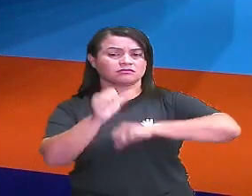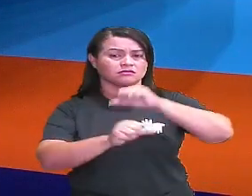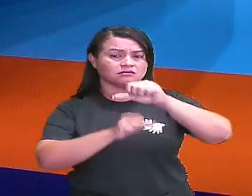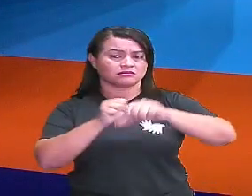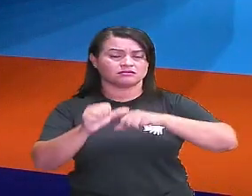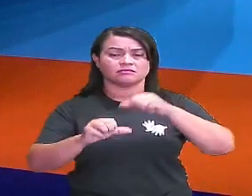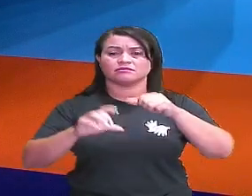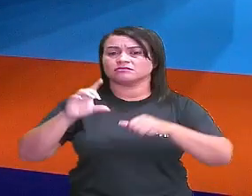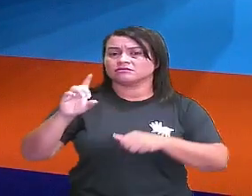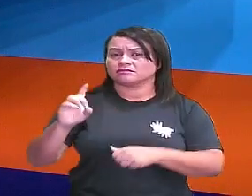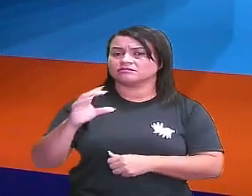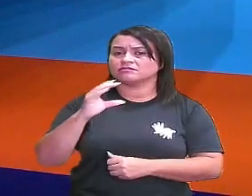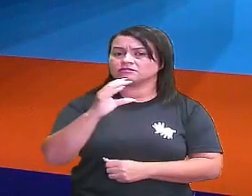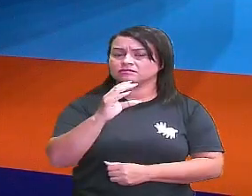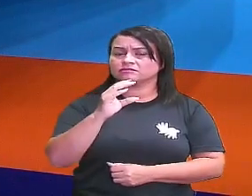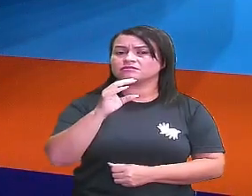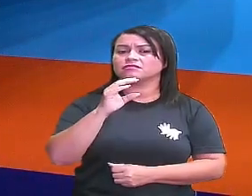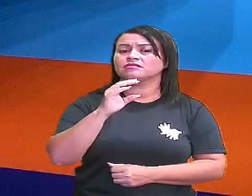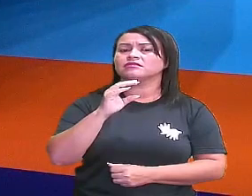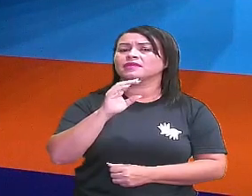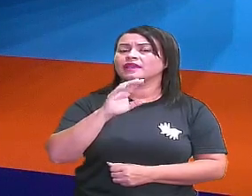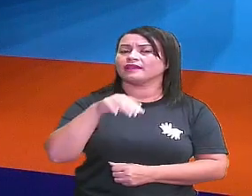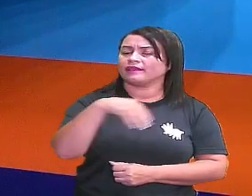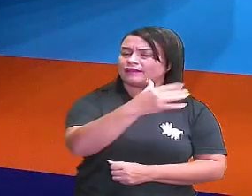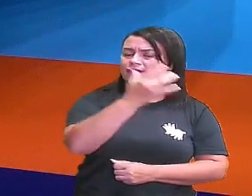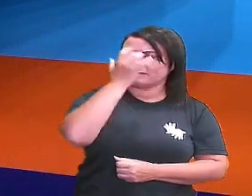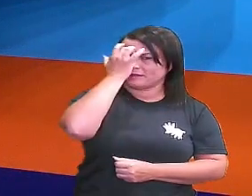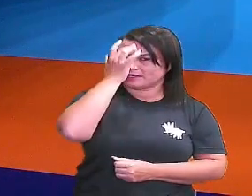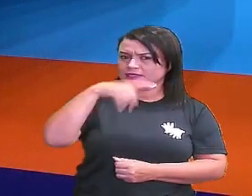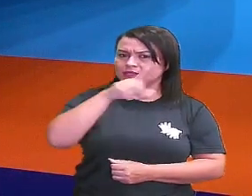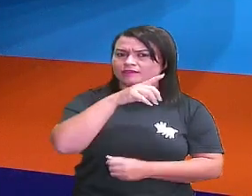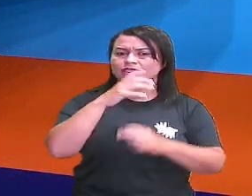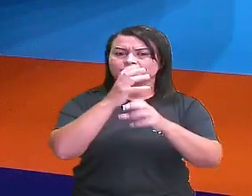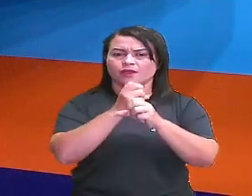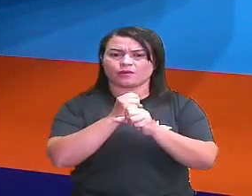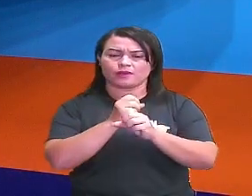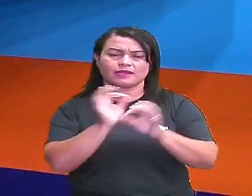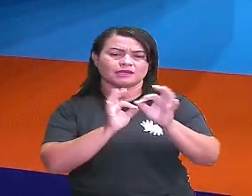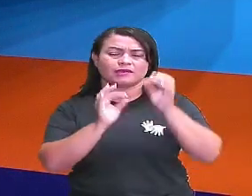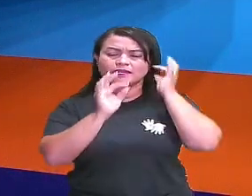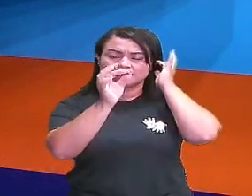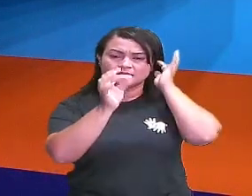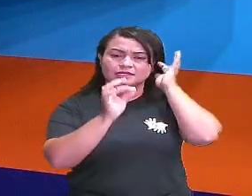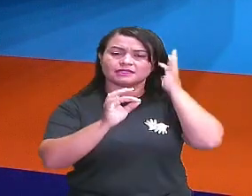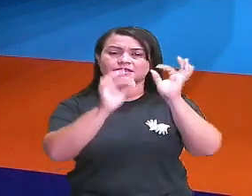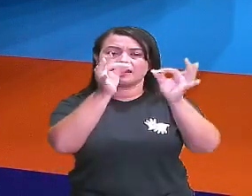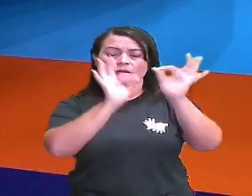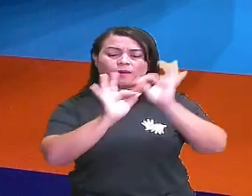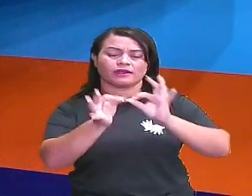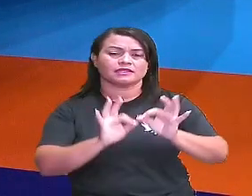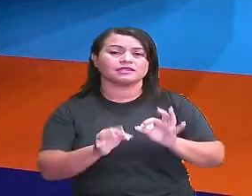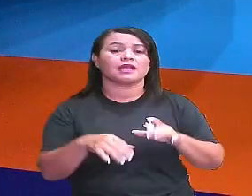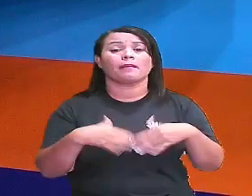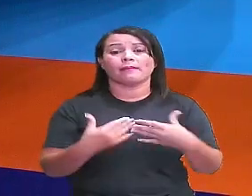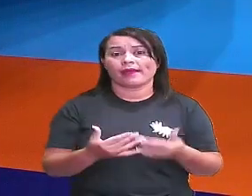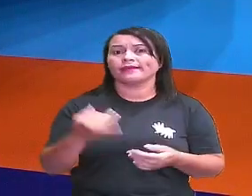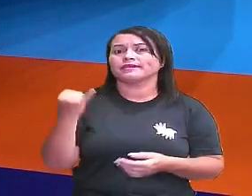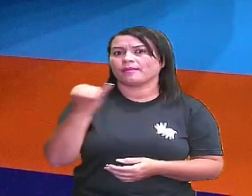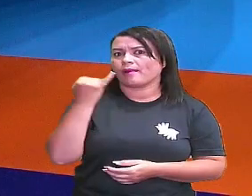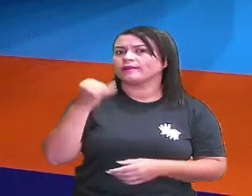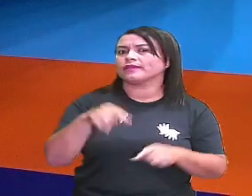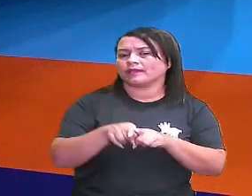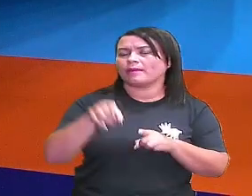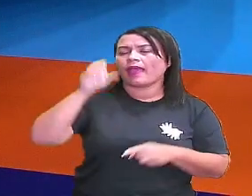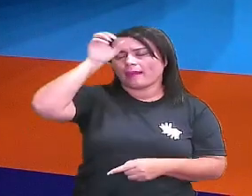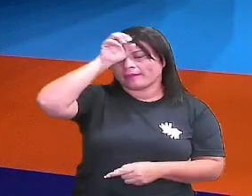dezenas, transformando em centenas e facilita o seu cálculo sem precisar aí armar a continha, tá? Mas é importante aprender